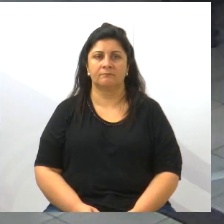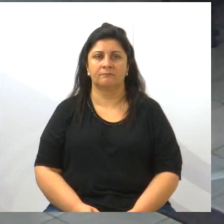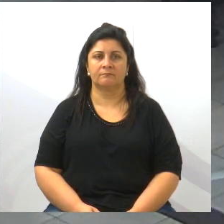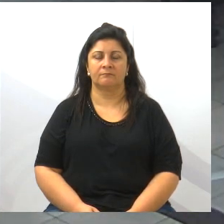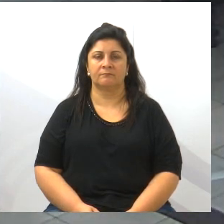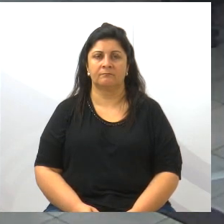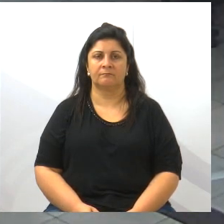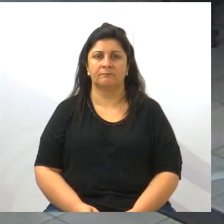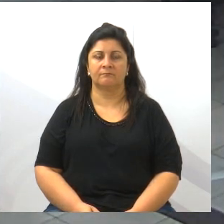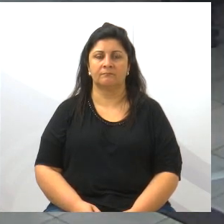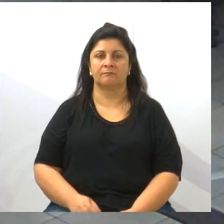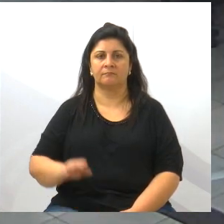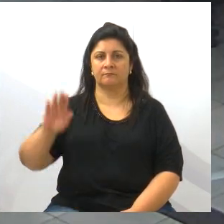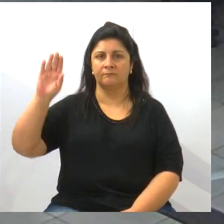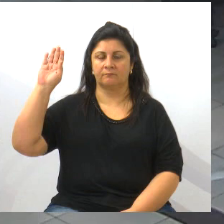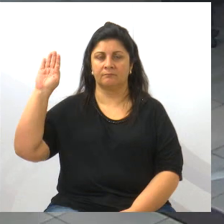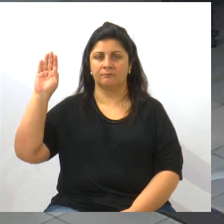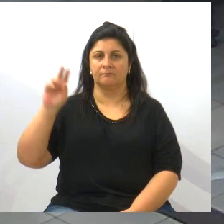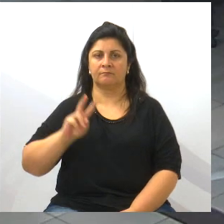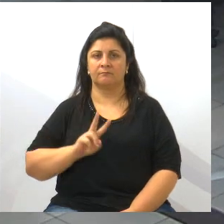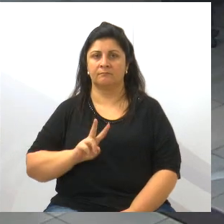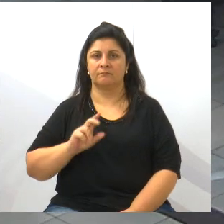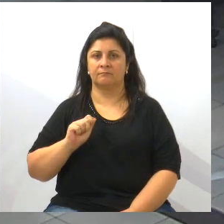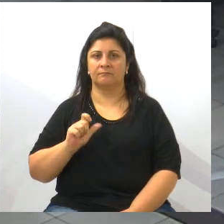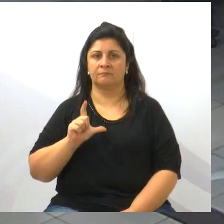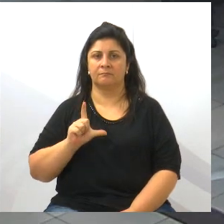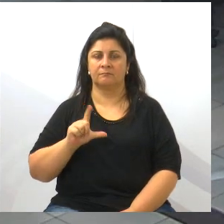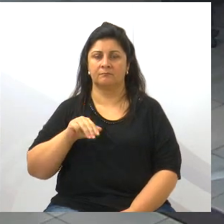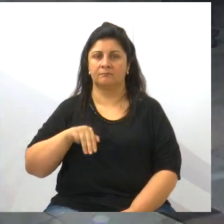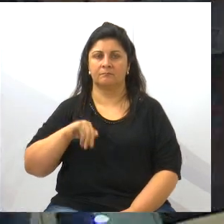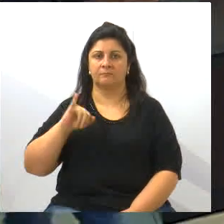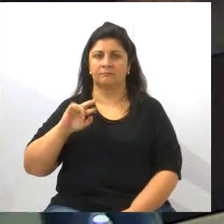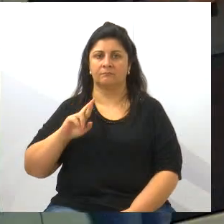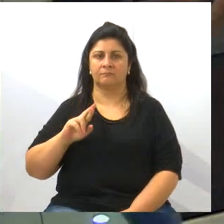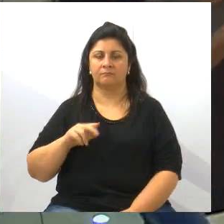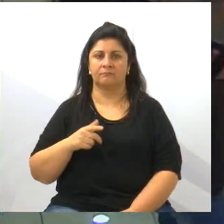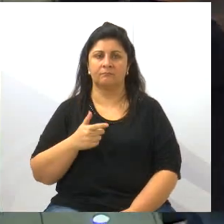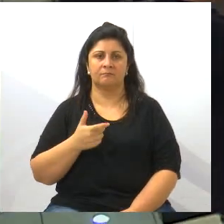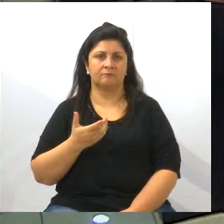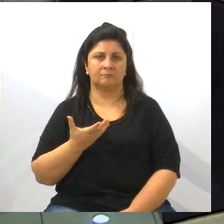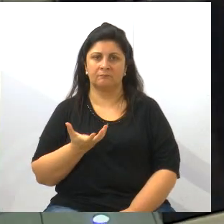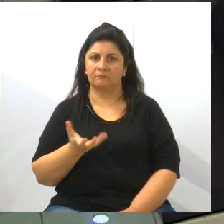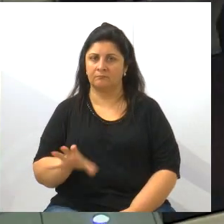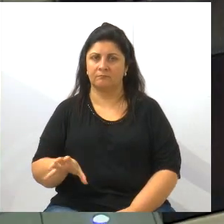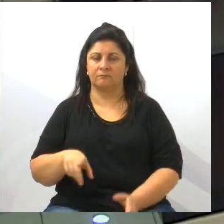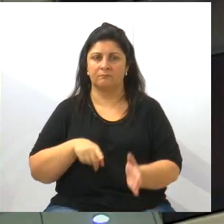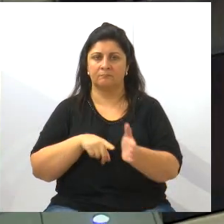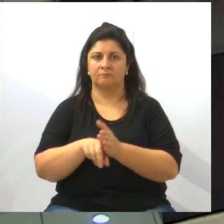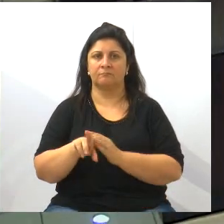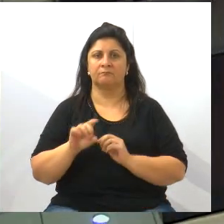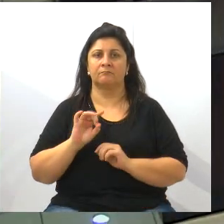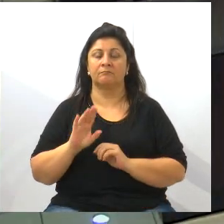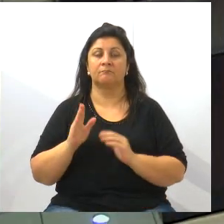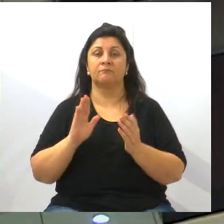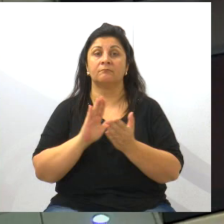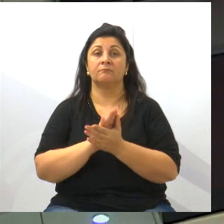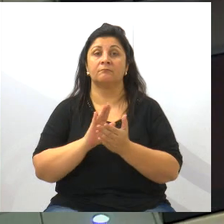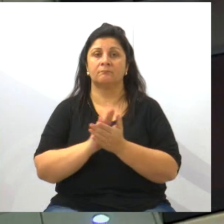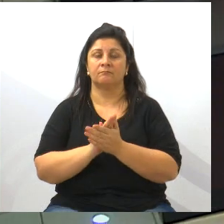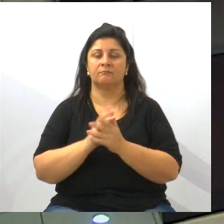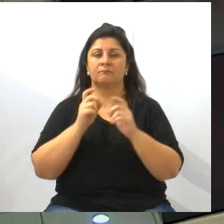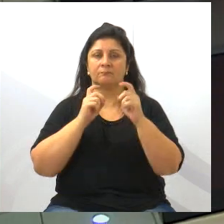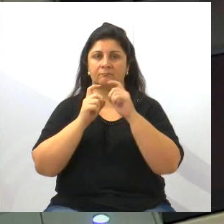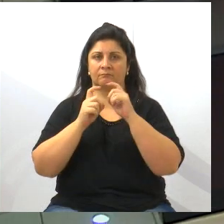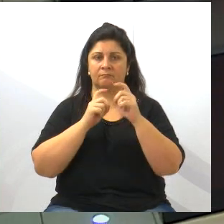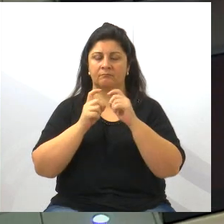Sou o vereador Valmir. Eu não quero fazer até pergunta nenhuma. Eu quero dar os parabéns para essa audiência